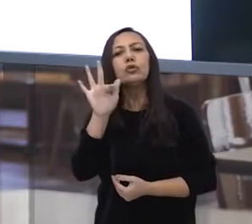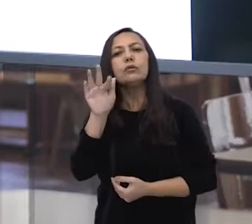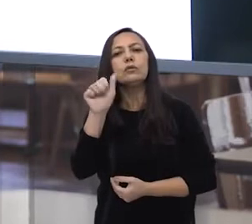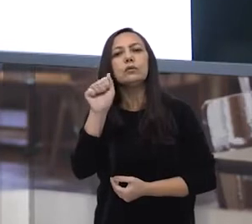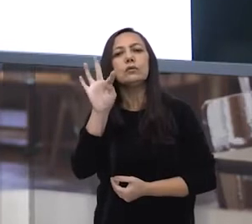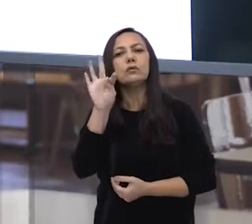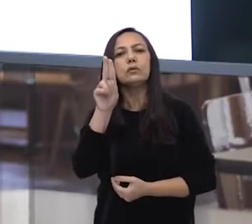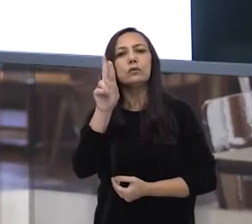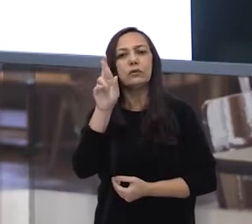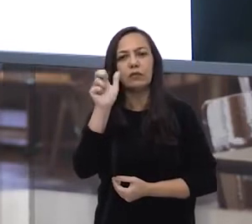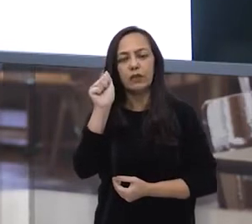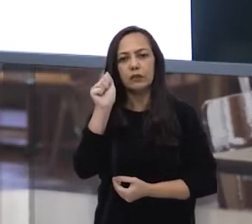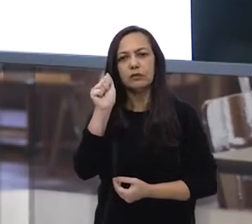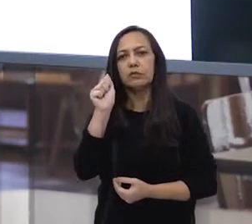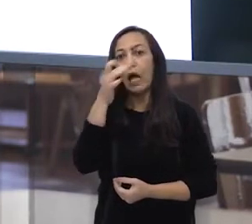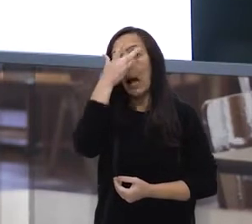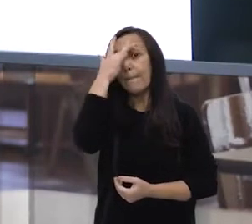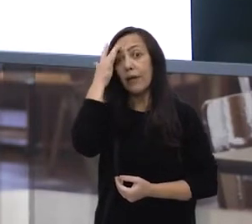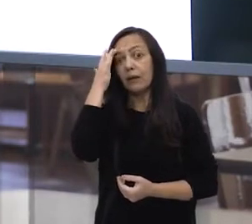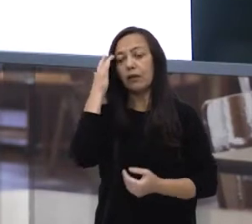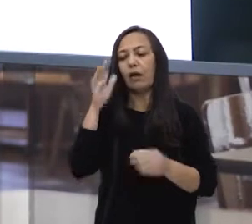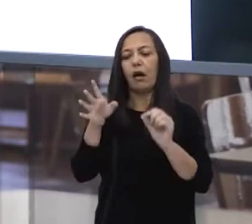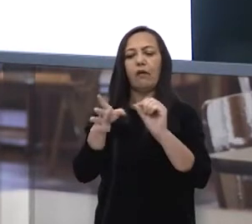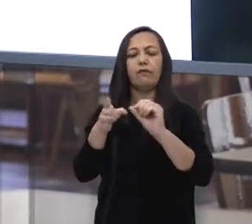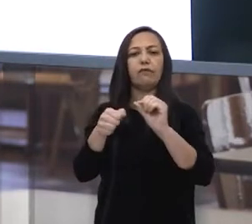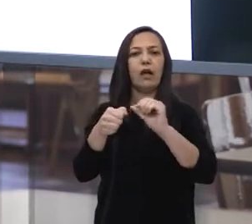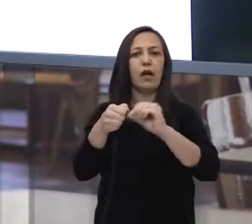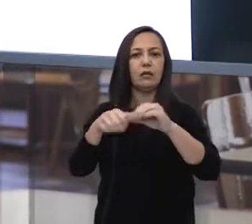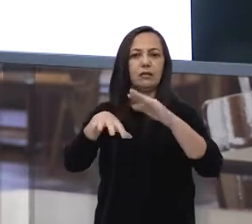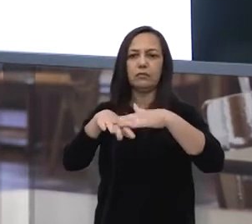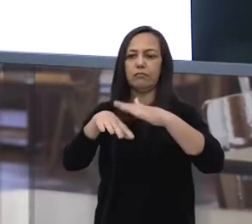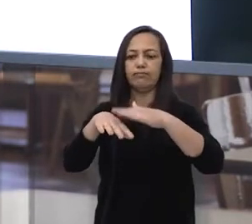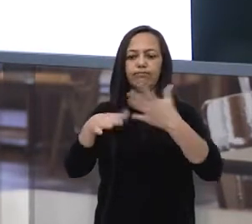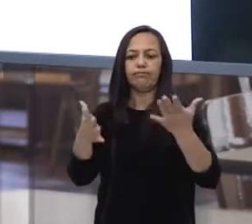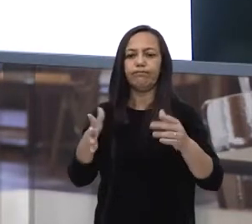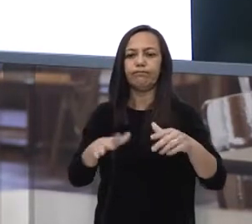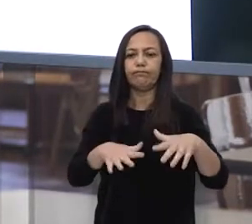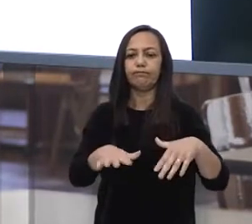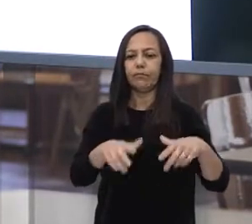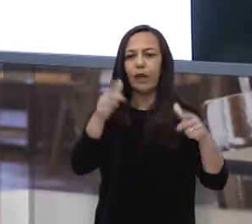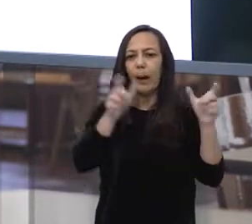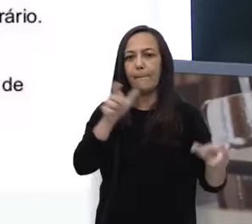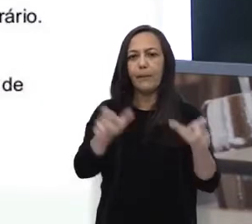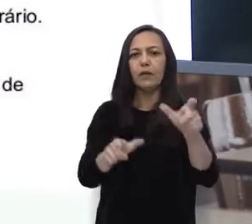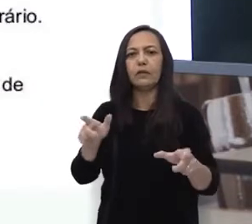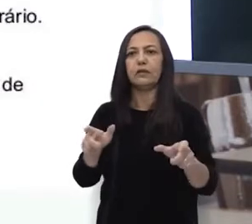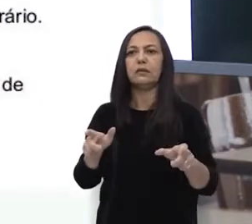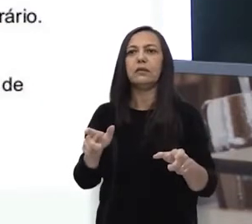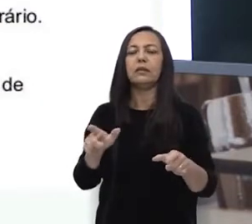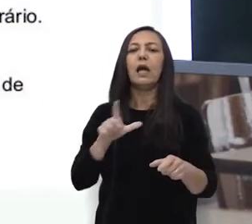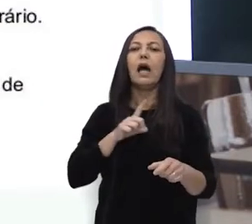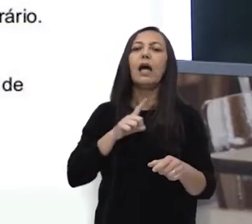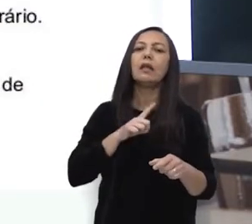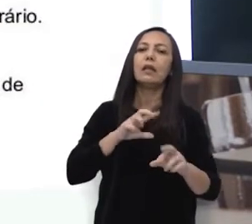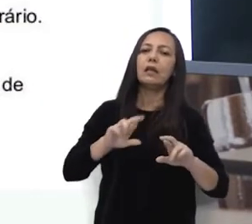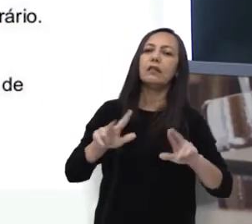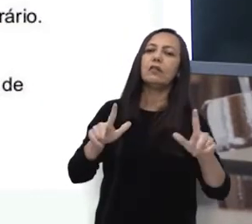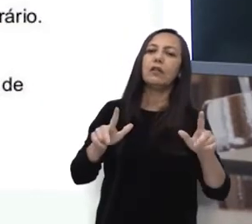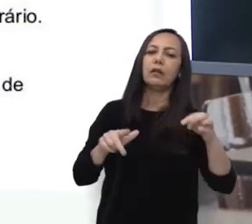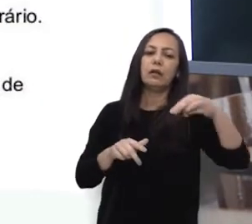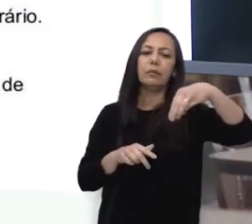em uma certa escala por vários produtores, ou seja, vários artesãos. Então a gente tem a diferença